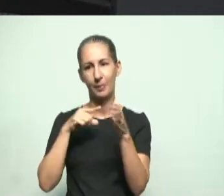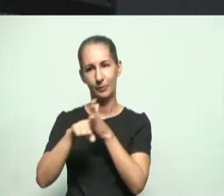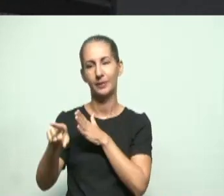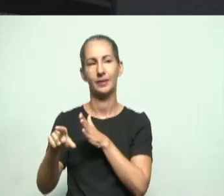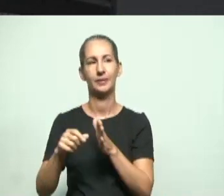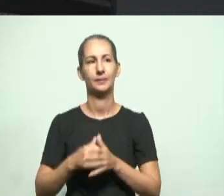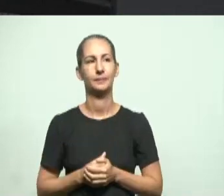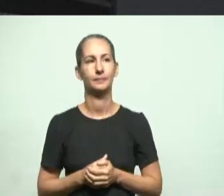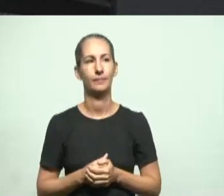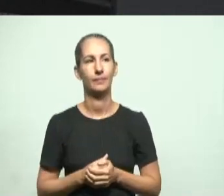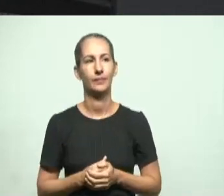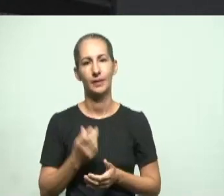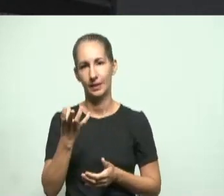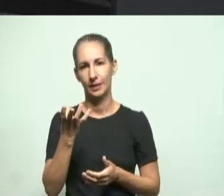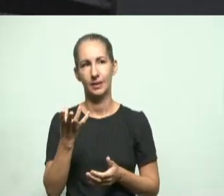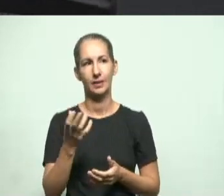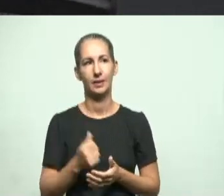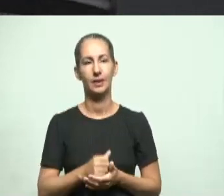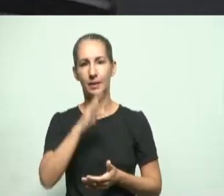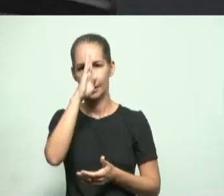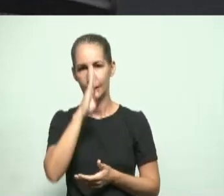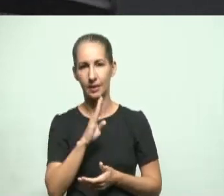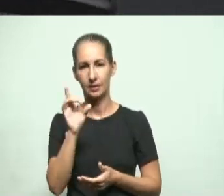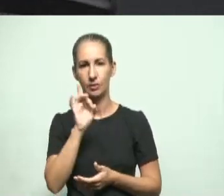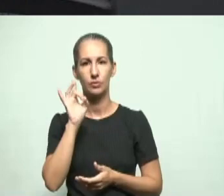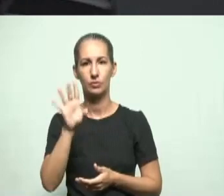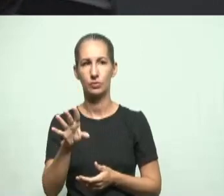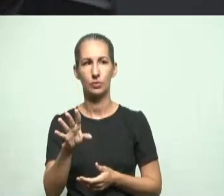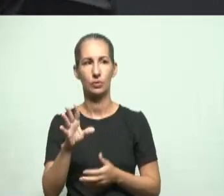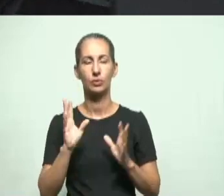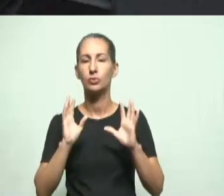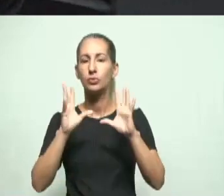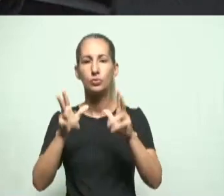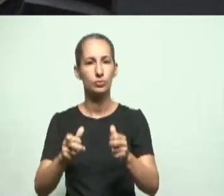à vontade, bicho. Eu queria que fosse de graça não só o transporte, mas tudo.